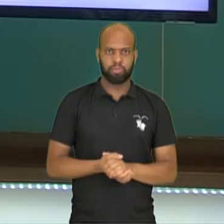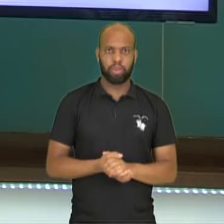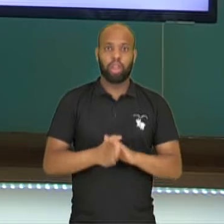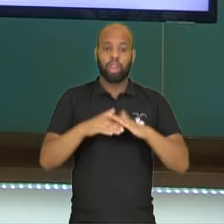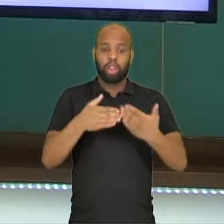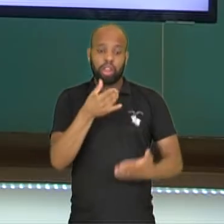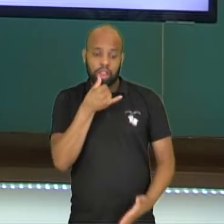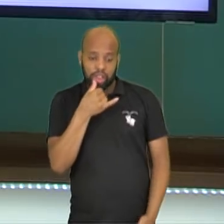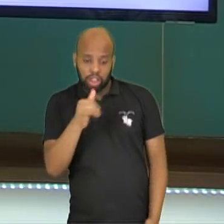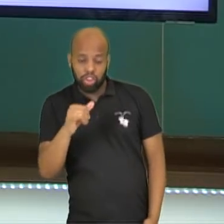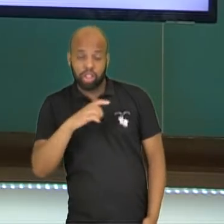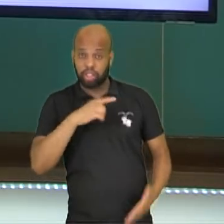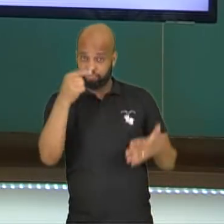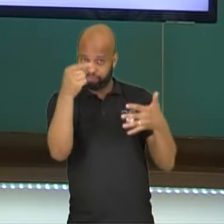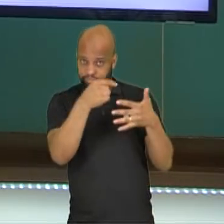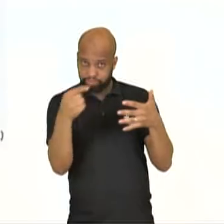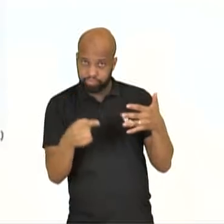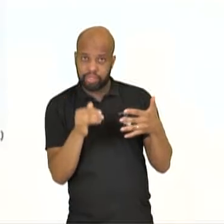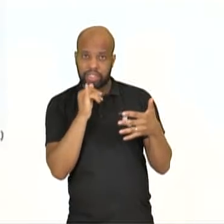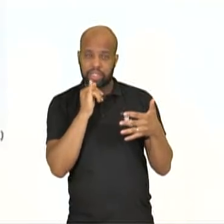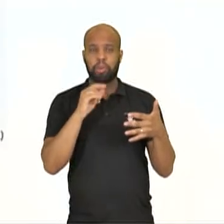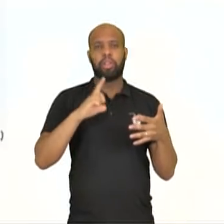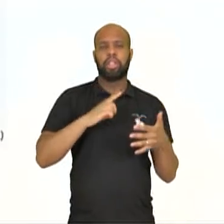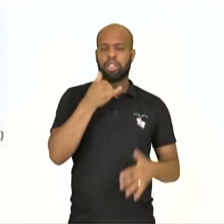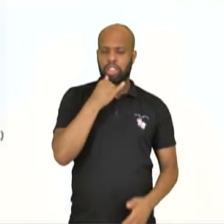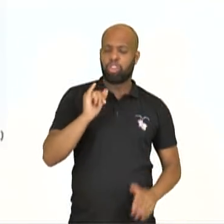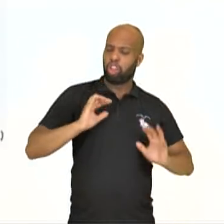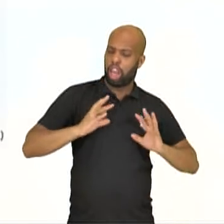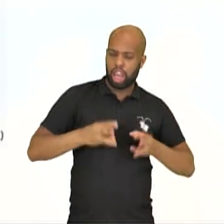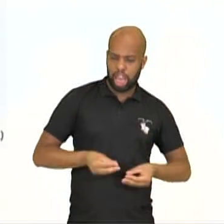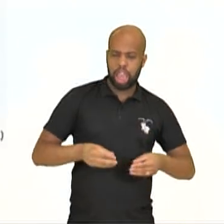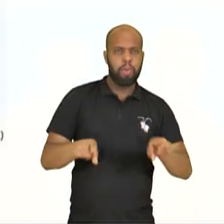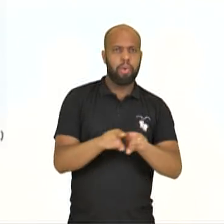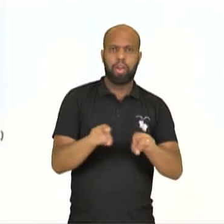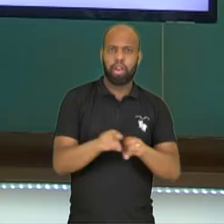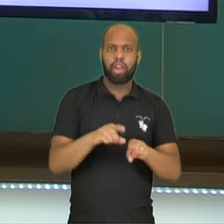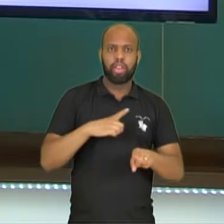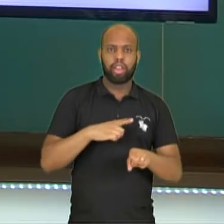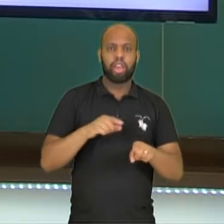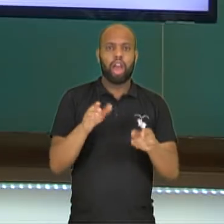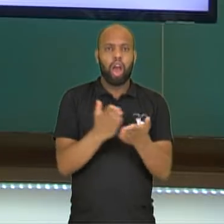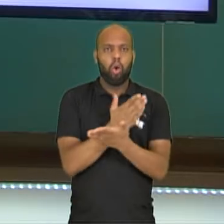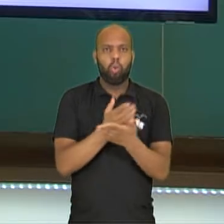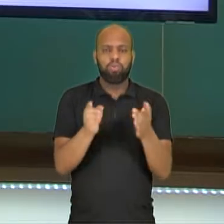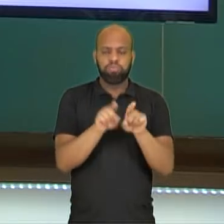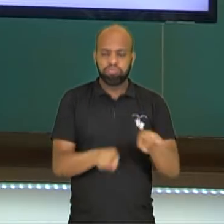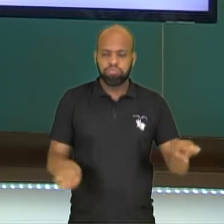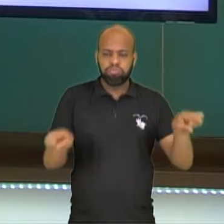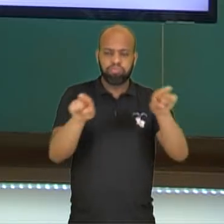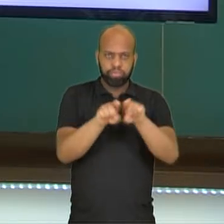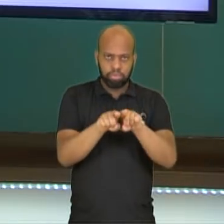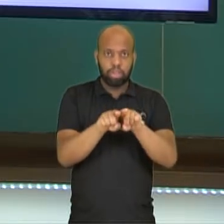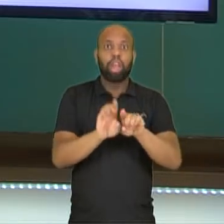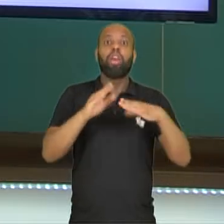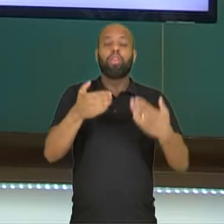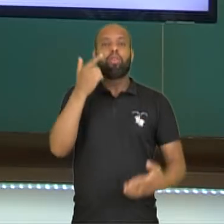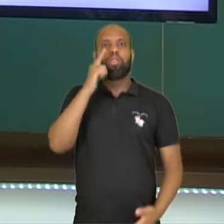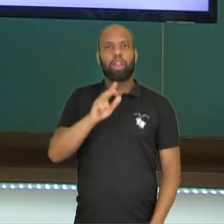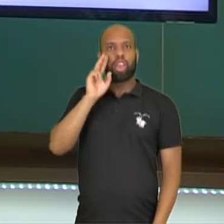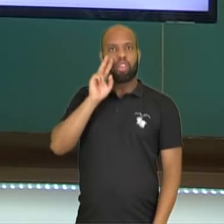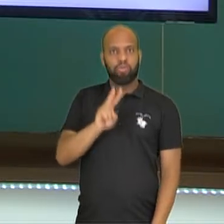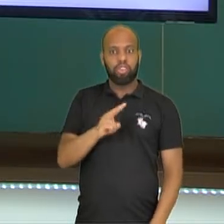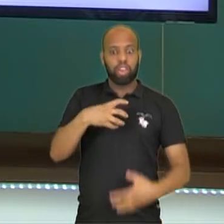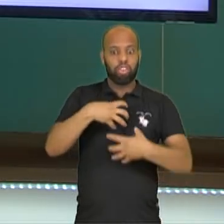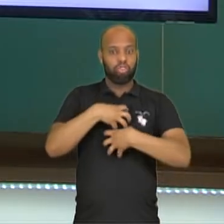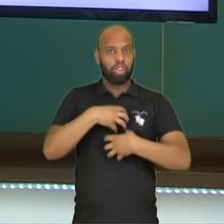exemplo, energias limpas, né, o uso de energias renováveis e assim por diante. Bem, para a gente poder visualizar um pouquinho melhor,